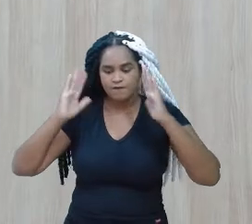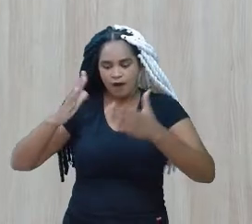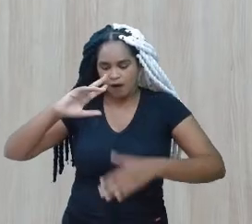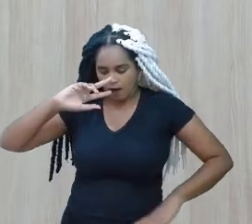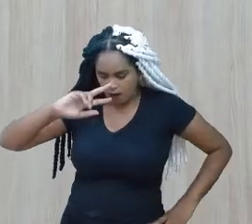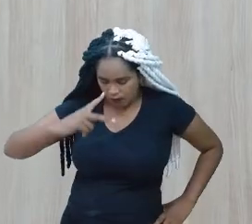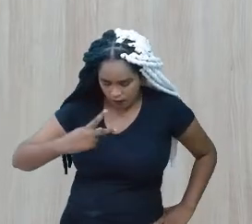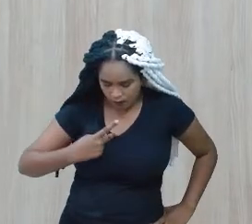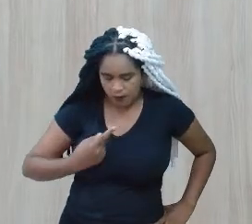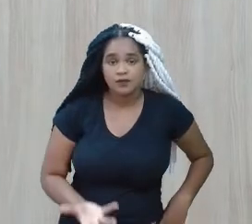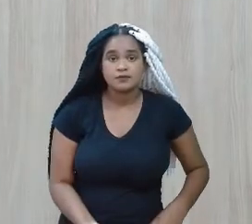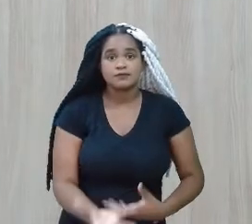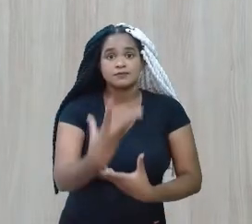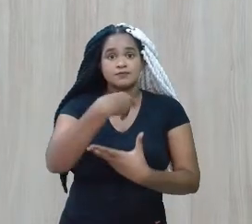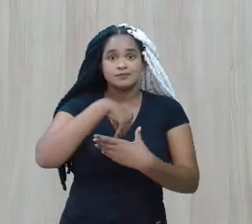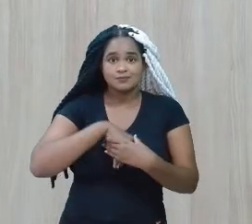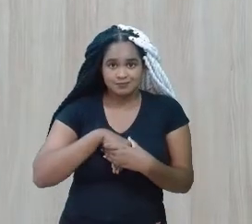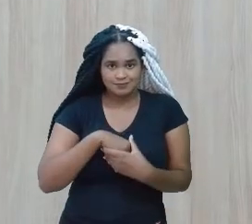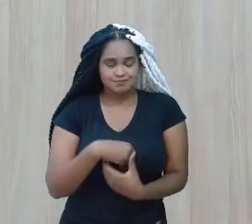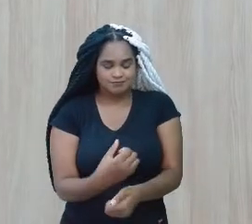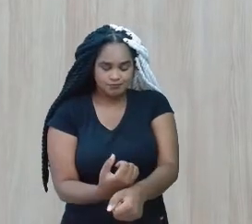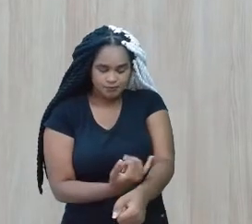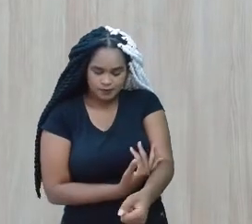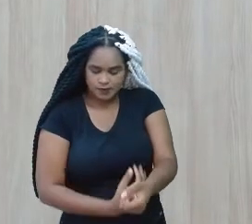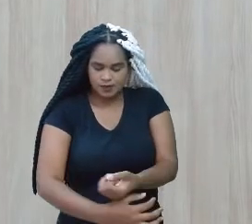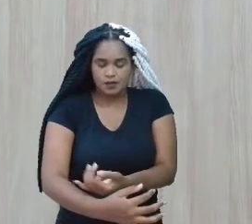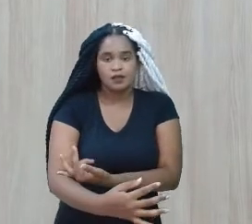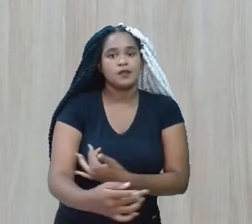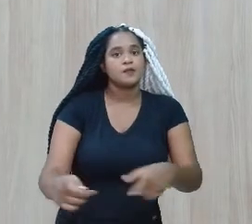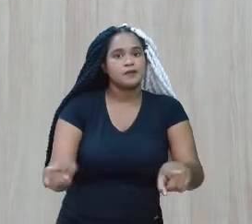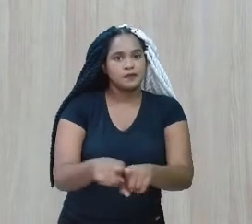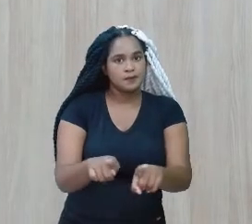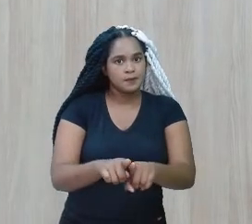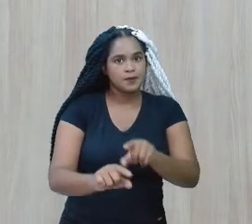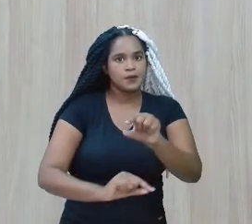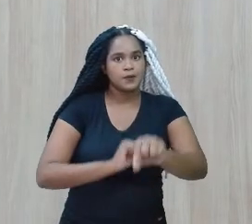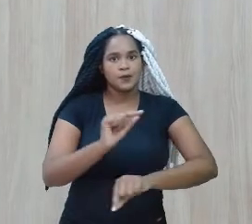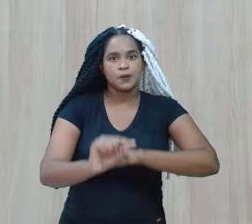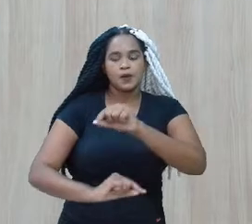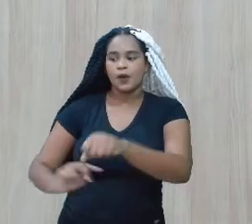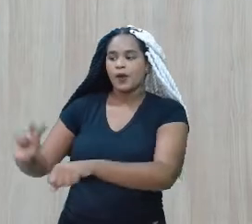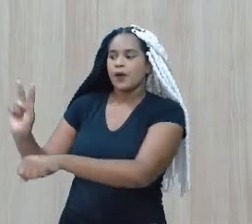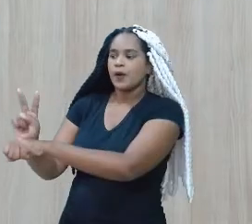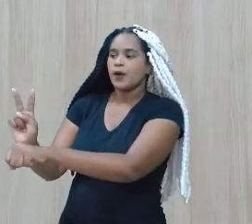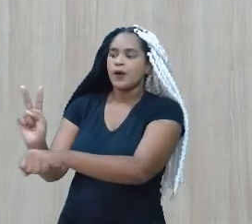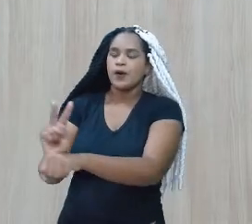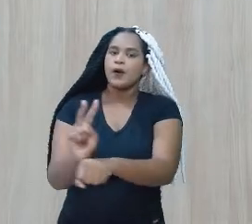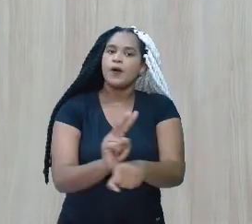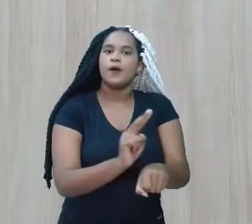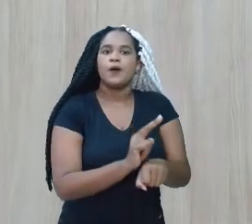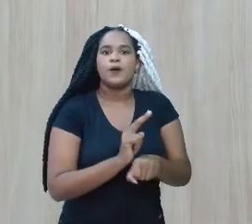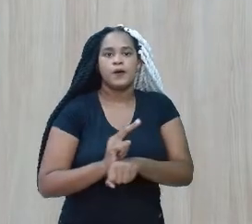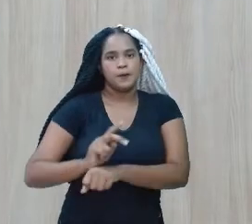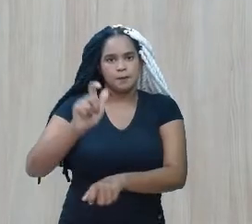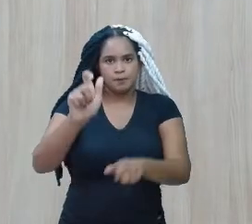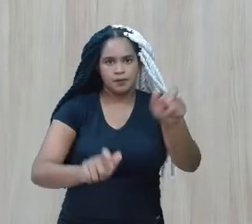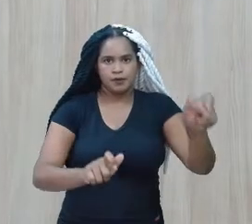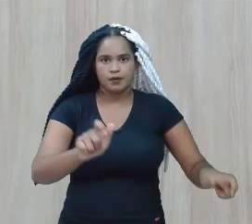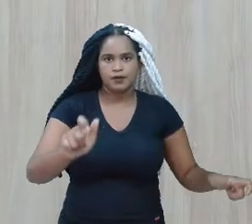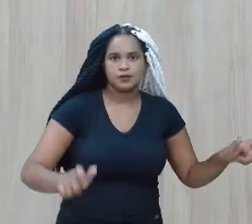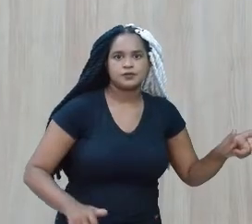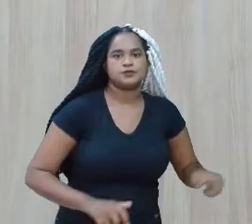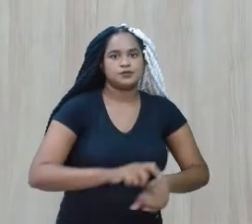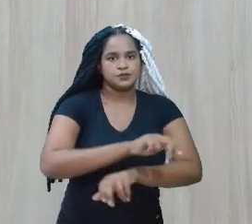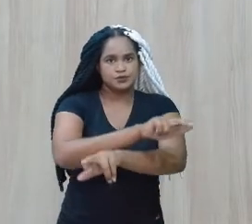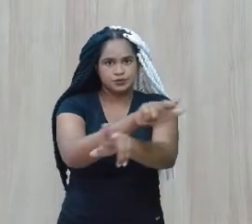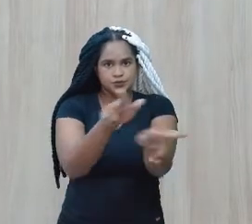nossas reações emocionais e também cuidar daqueles que estão ao nosso redor. Isso é muito importante. Então, esta